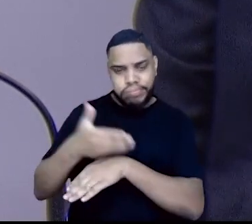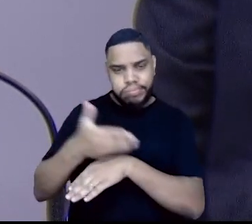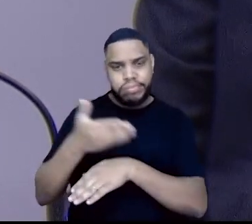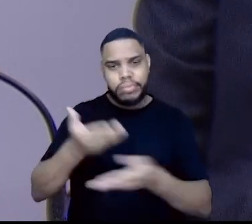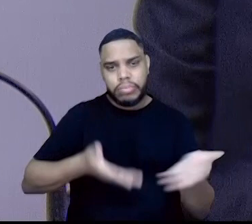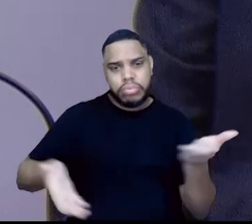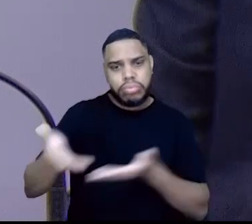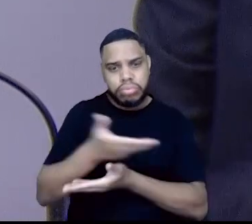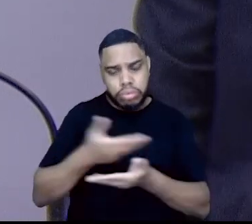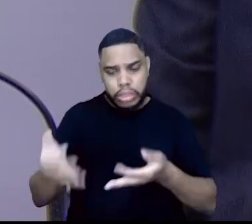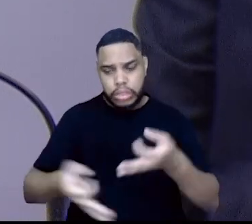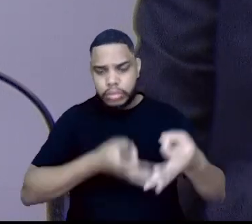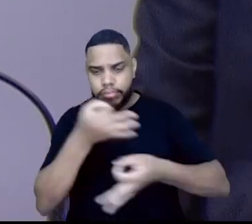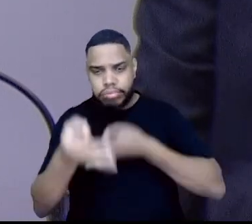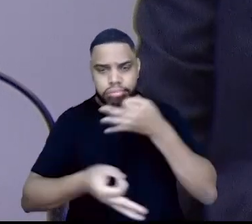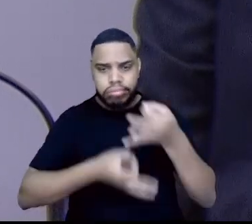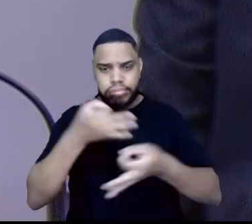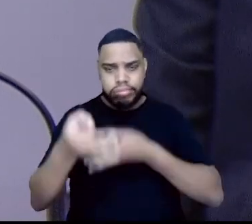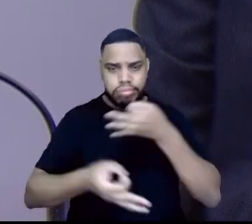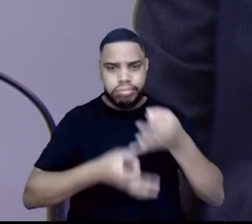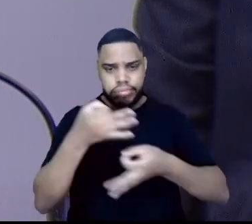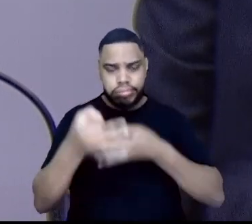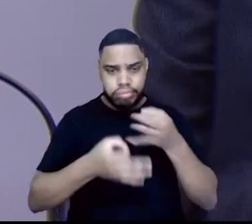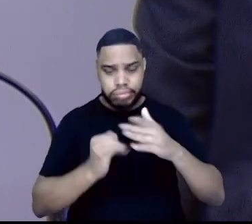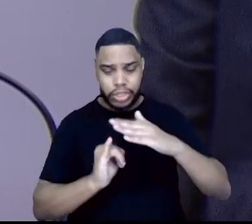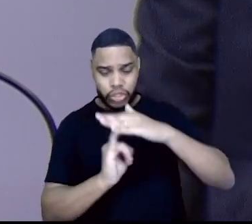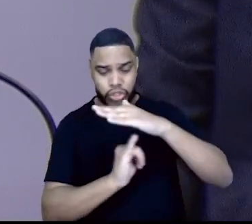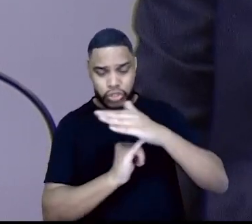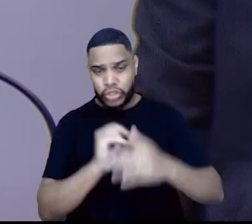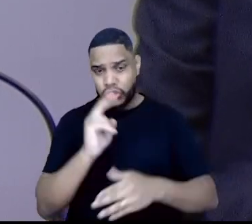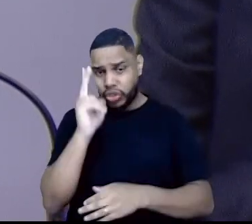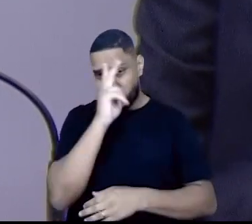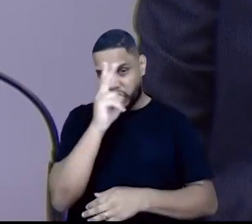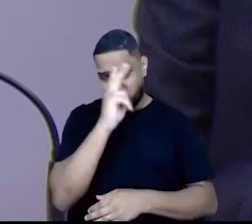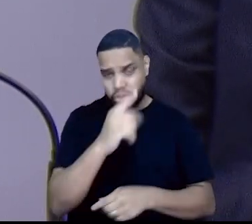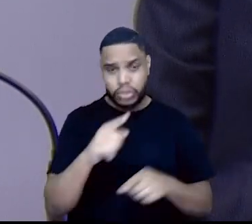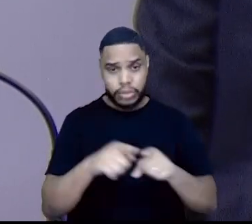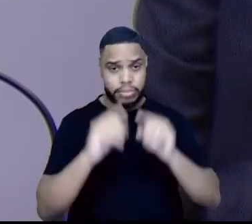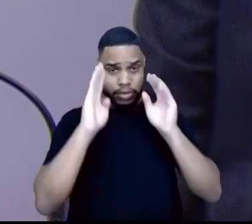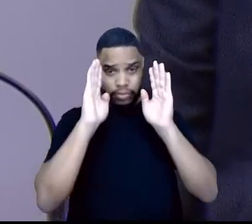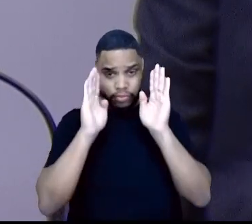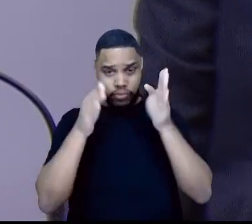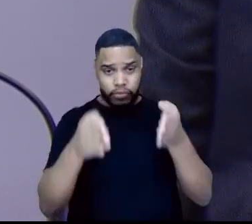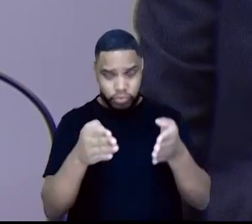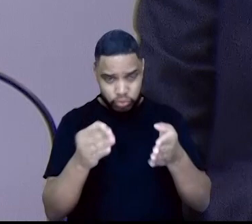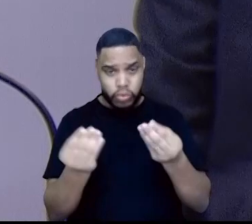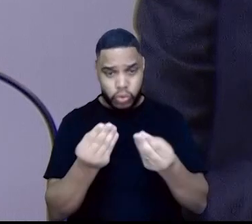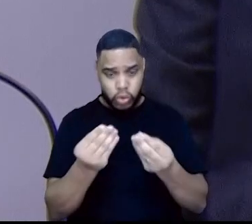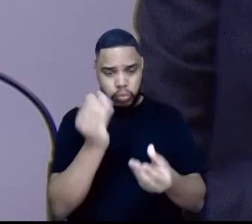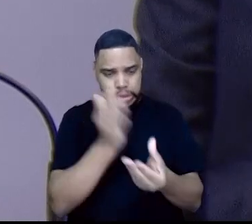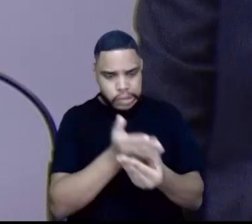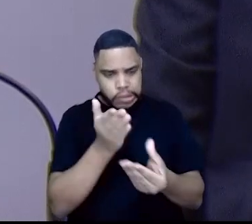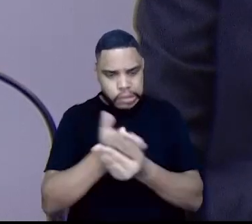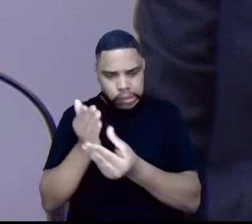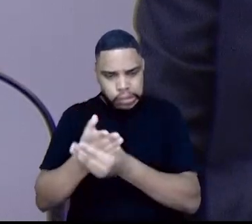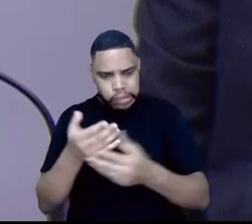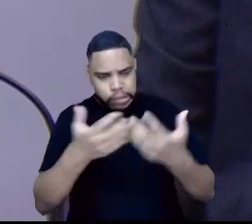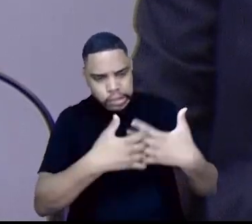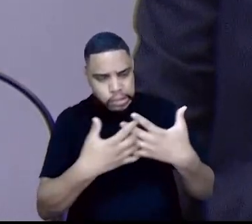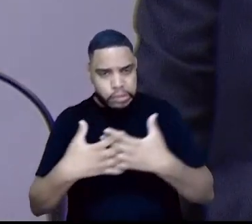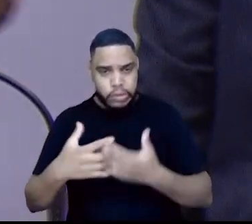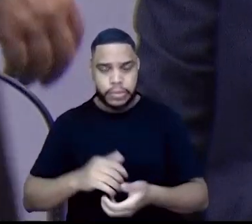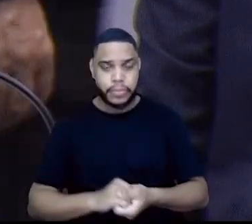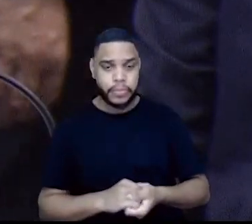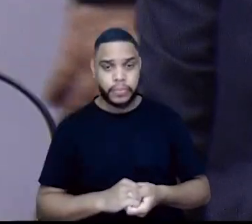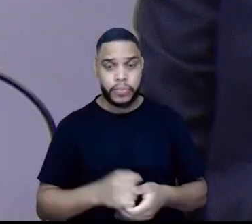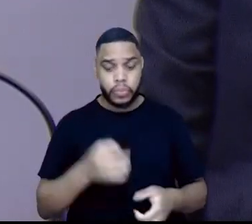a argumentação com a história institucional e a centralidade nos casos concretos. Na Justiça